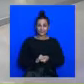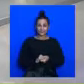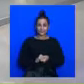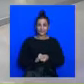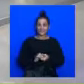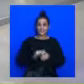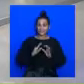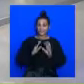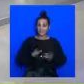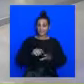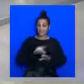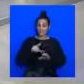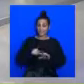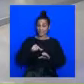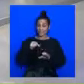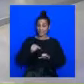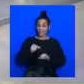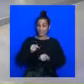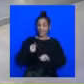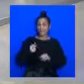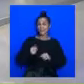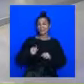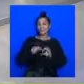Já temos as 7 bolas sorteadas.